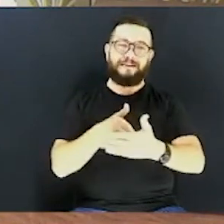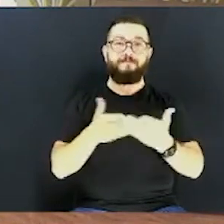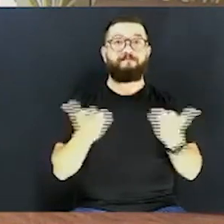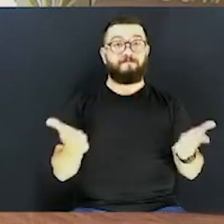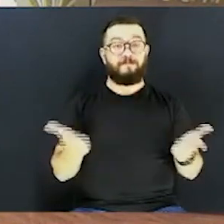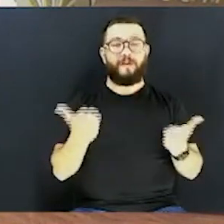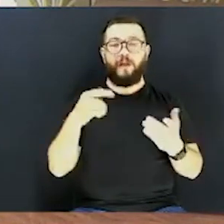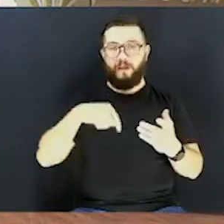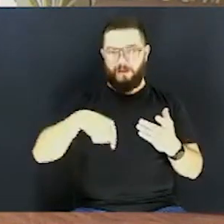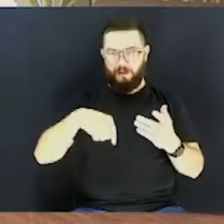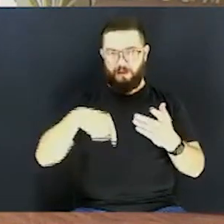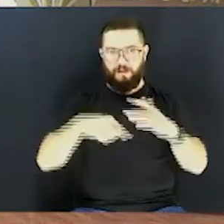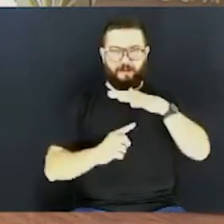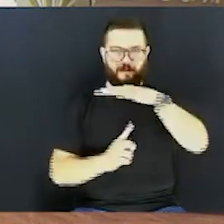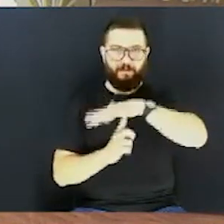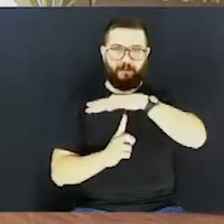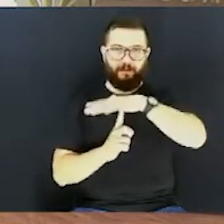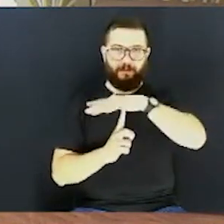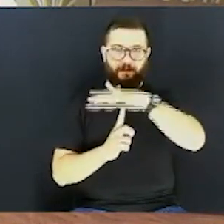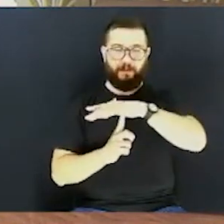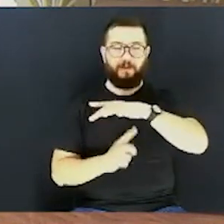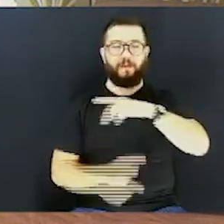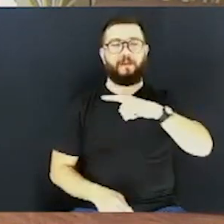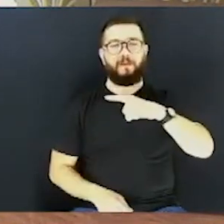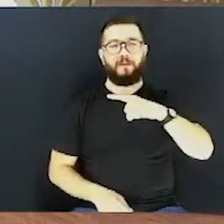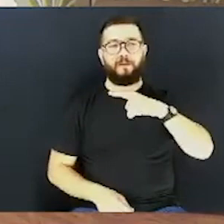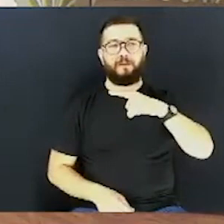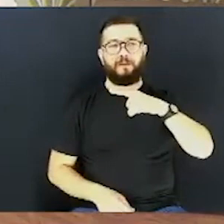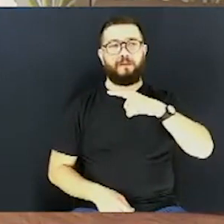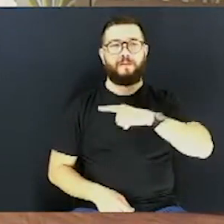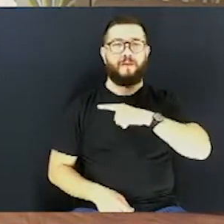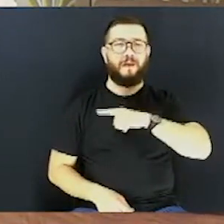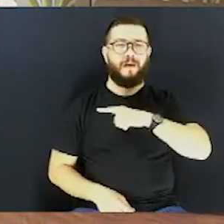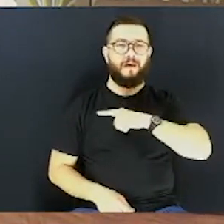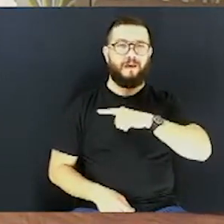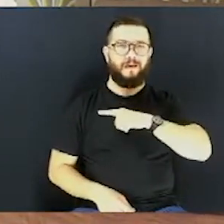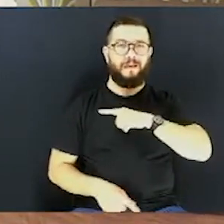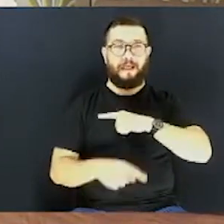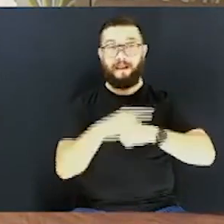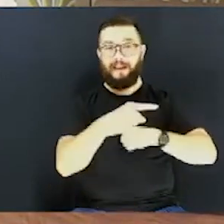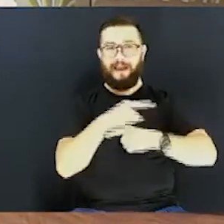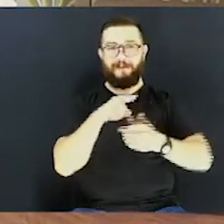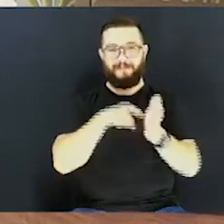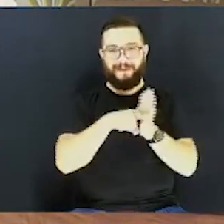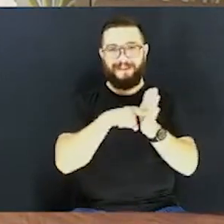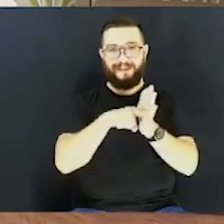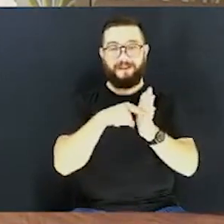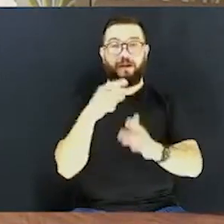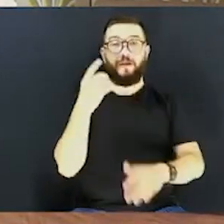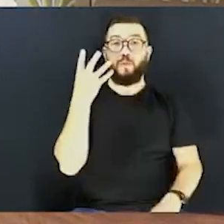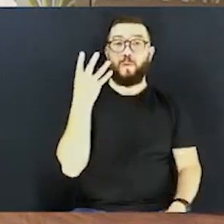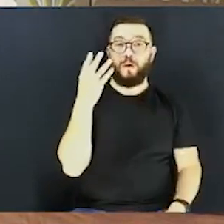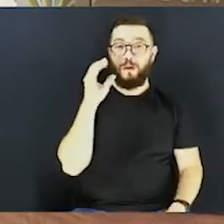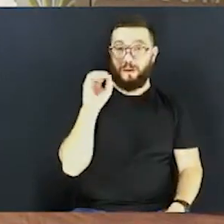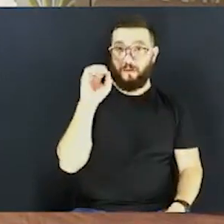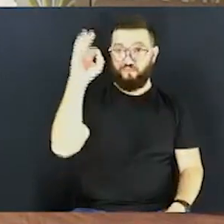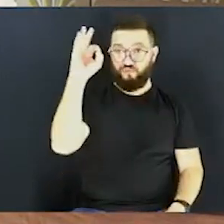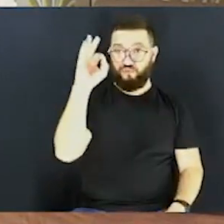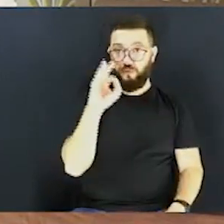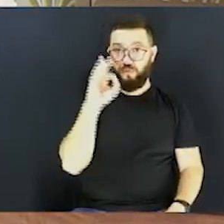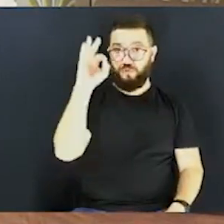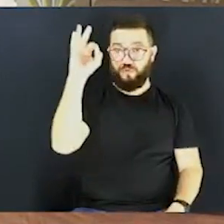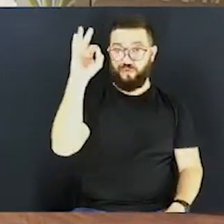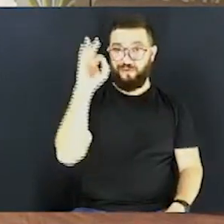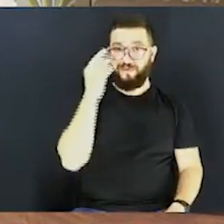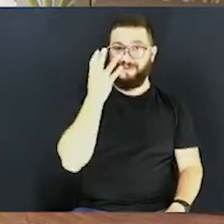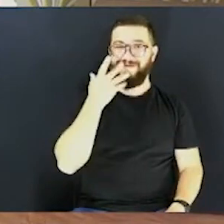temos, segundo essa pesquisa, segundo esse instituto, 40% desse público